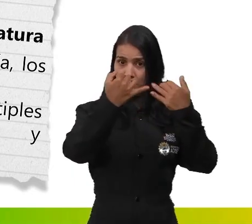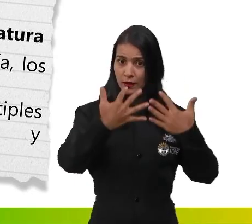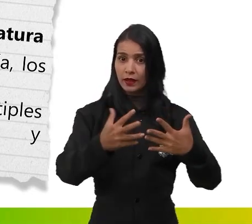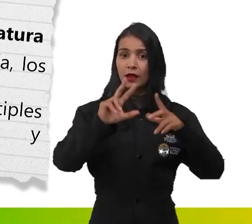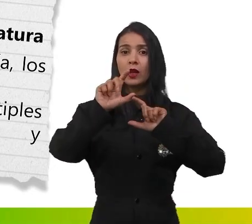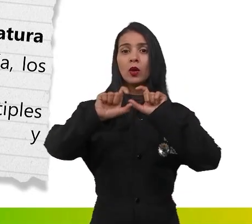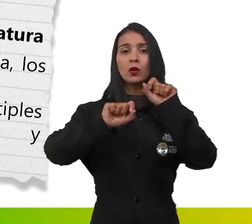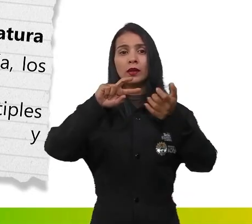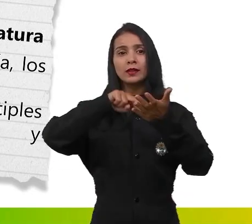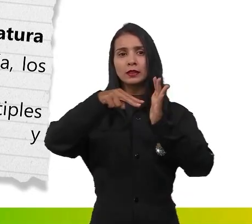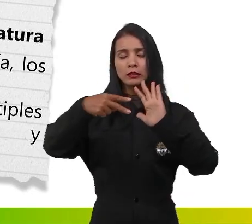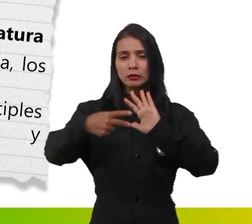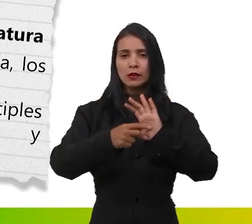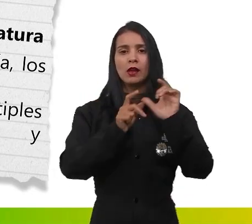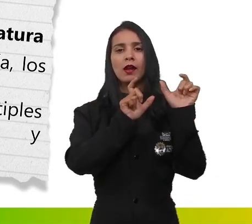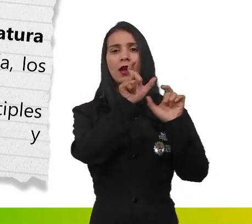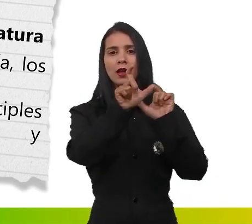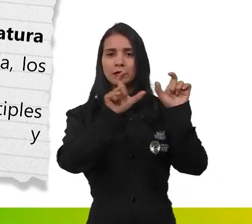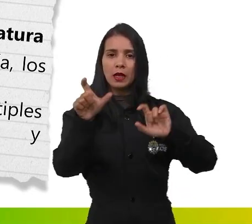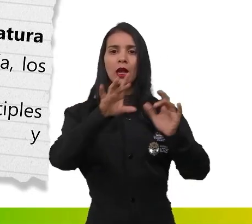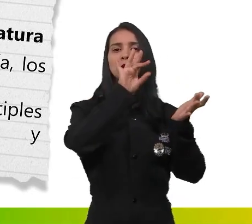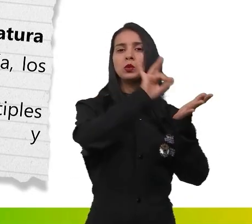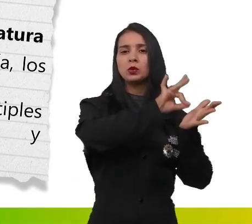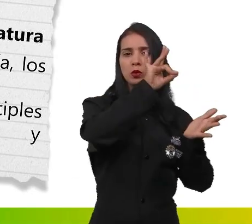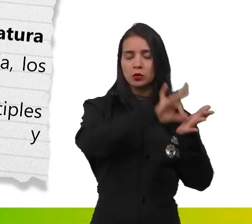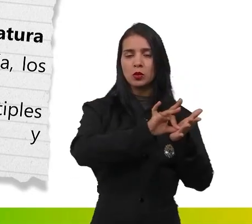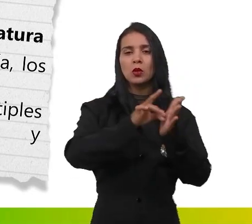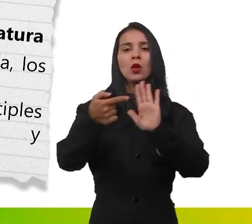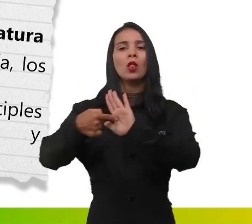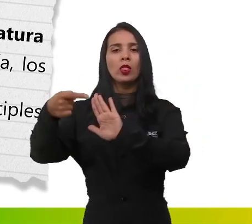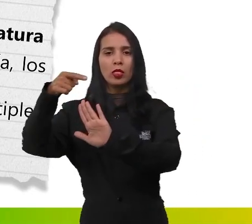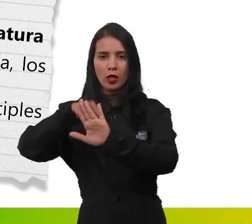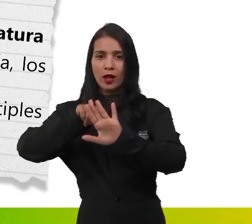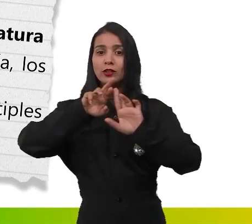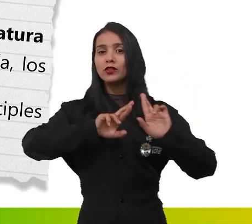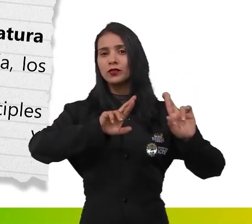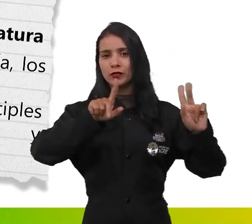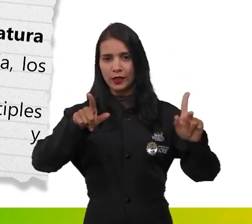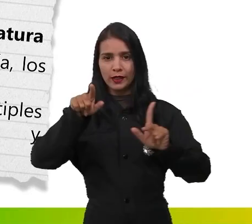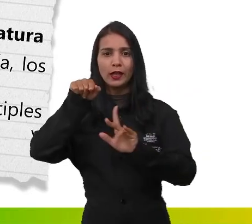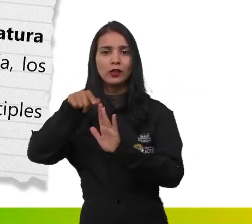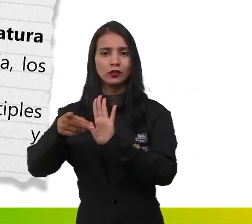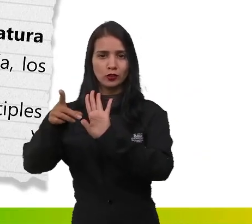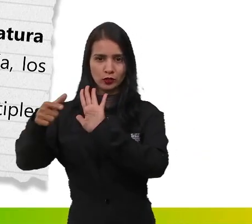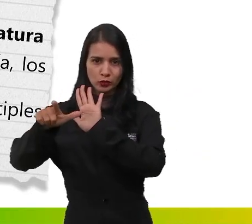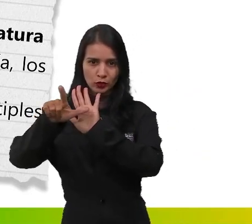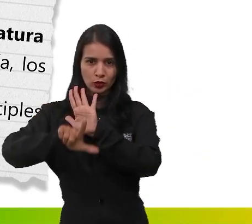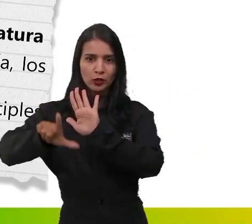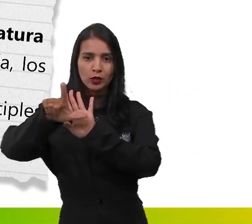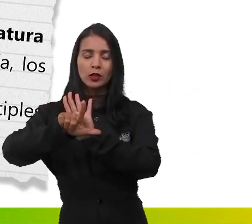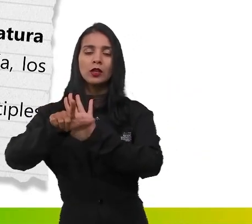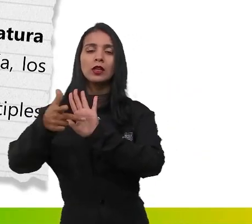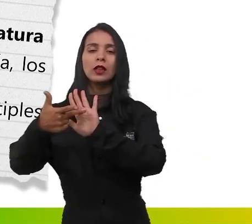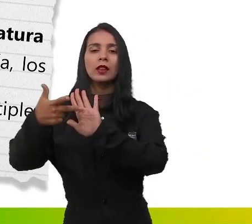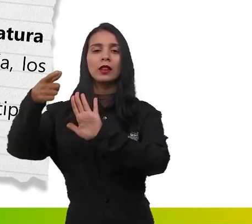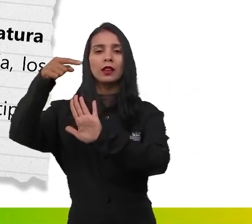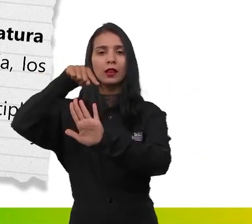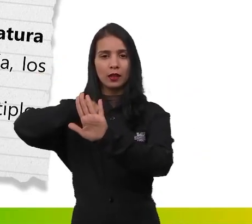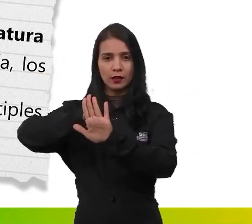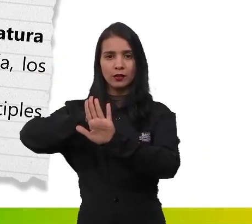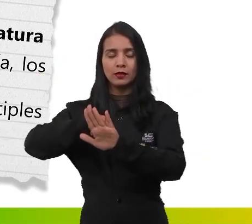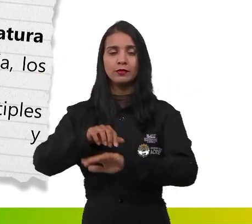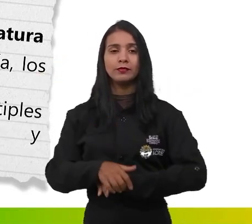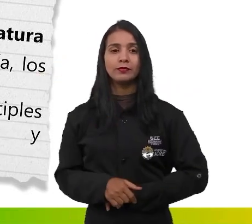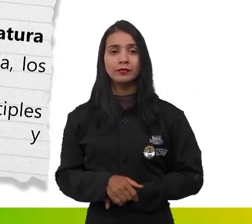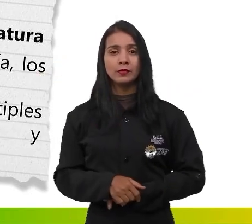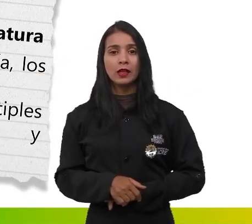simbólico, conotativo, diferente daquela utilizada no sentido real. E aí, qual